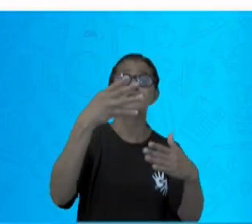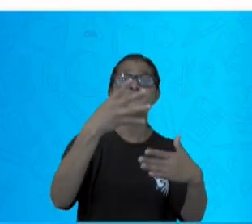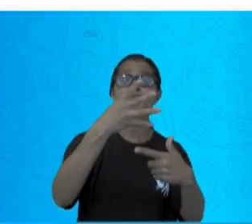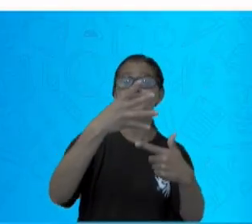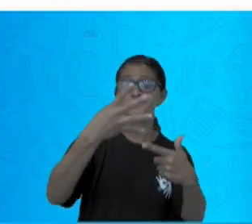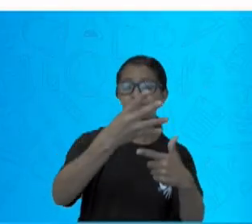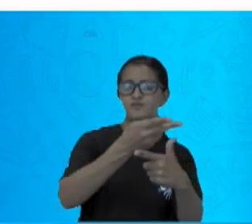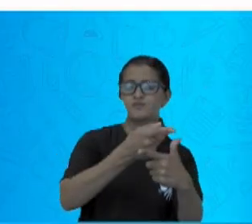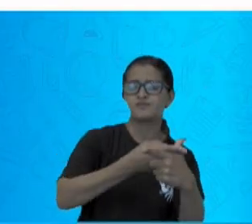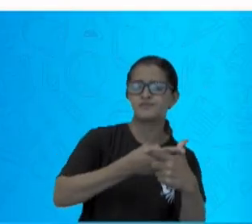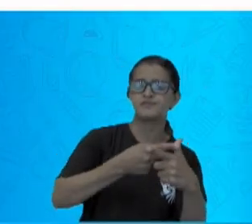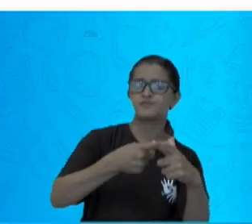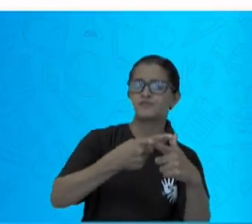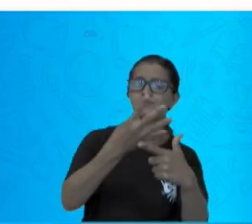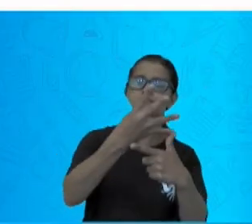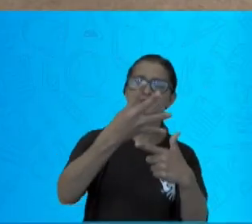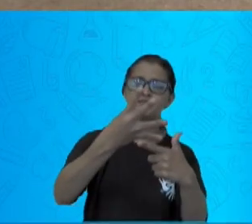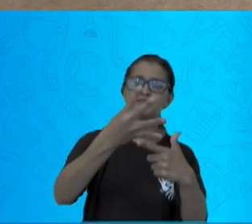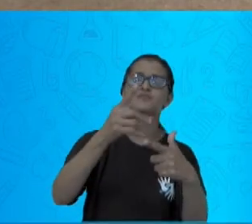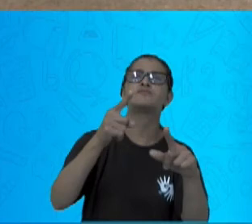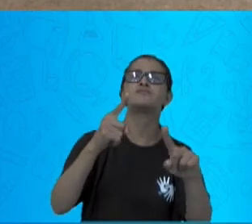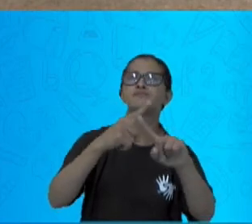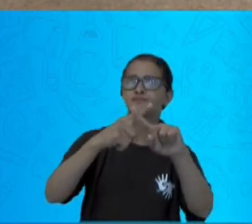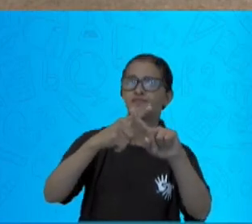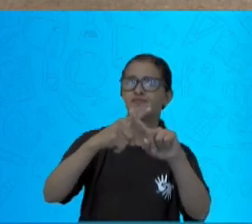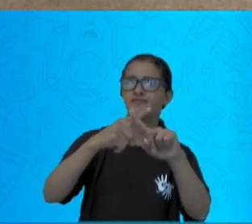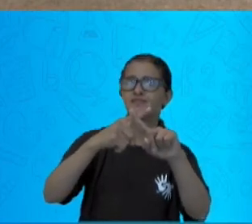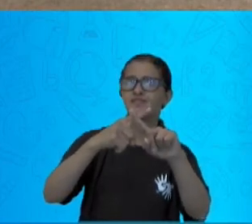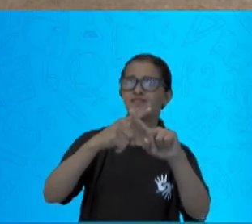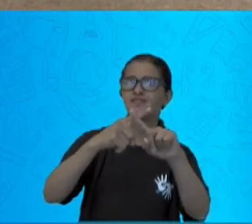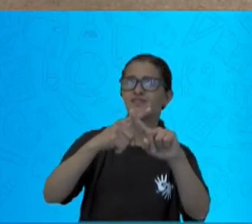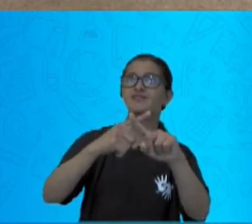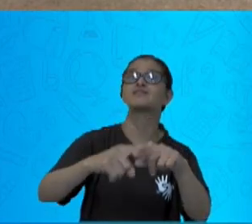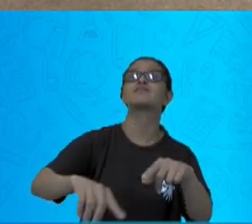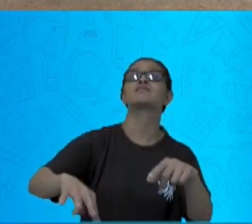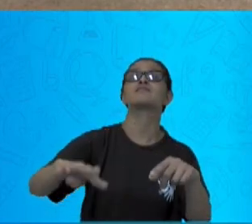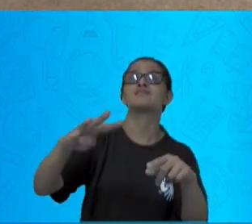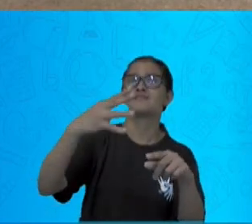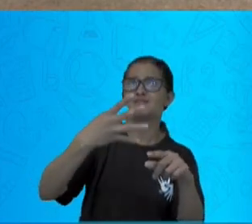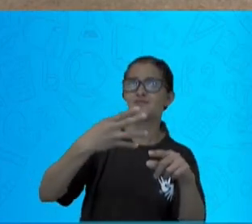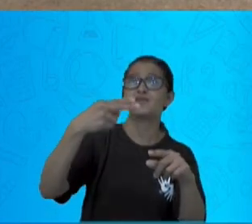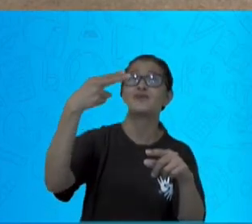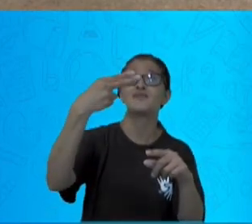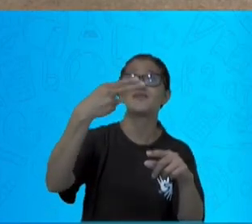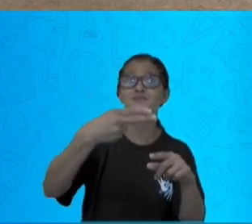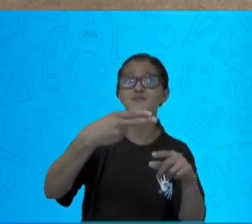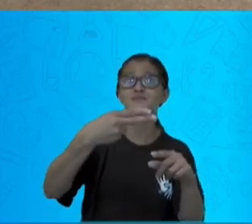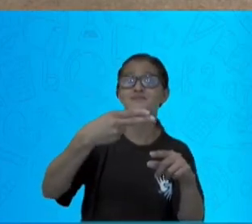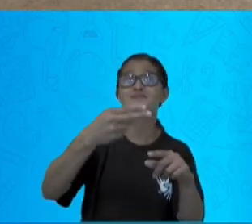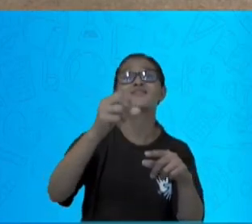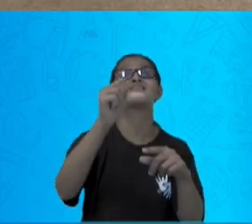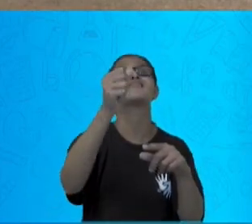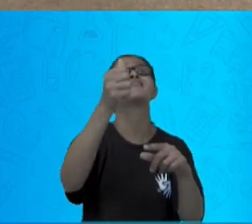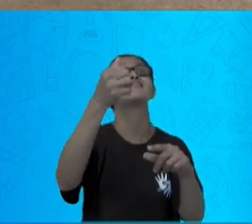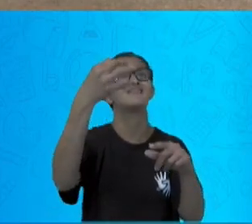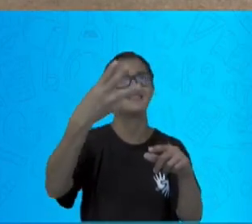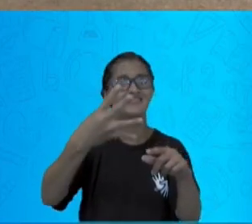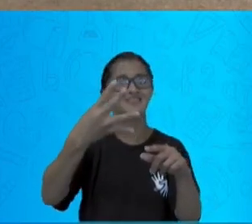por 4 é muito fácil. É só você dobrar o número 2 vezes. O dobro de 16 é 32, o dobro de